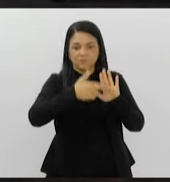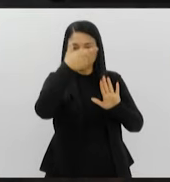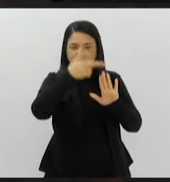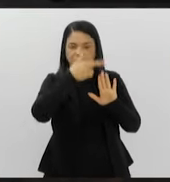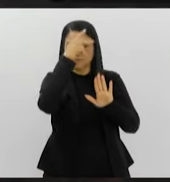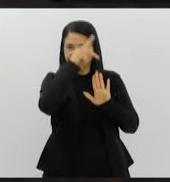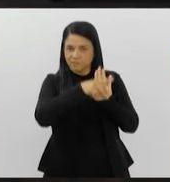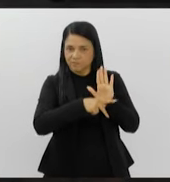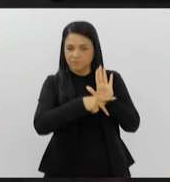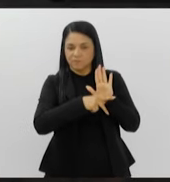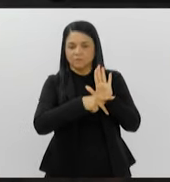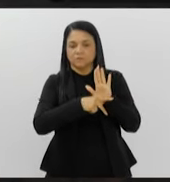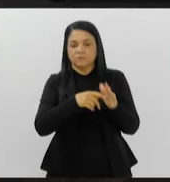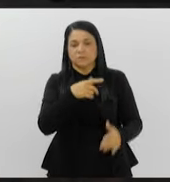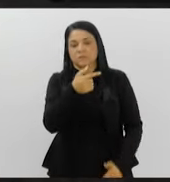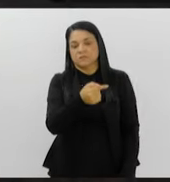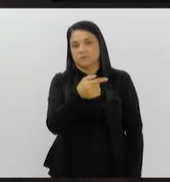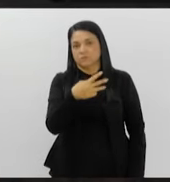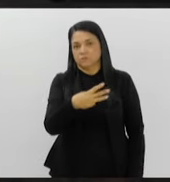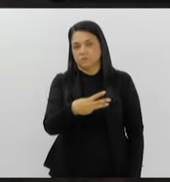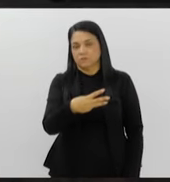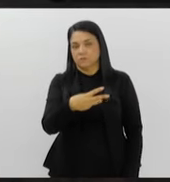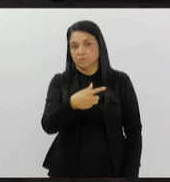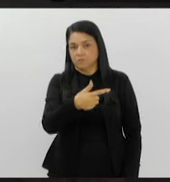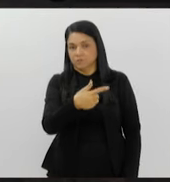Anuncio projeto de resolução número